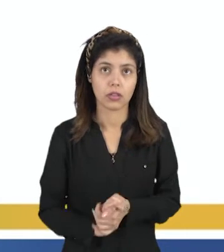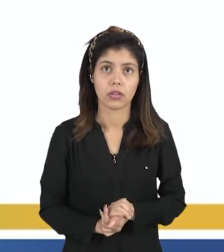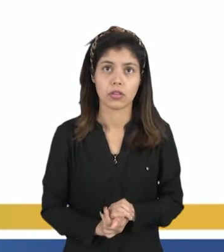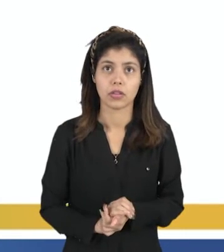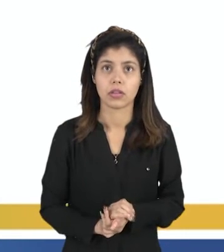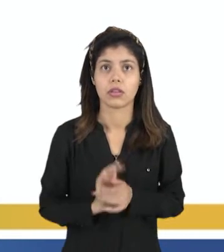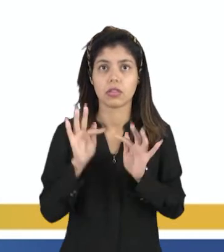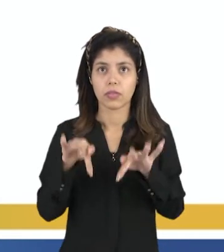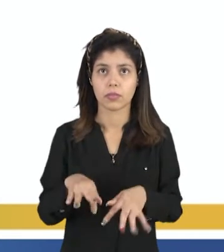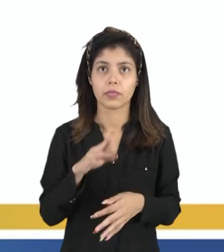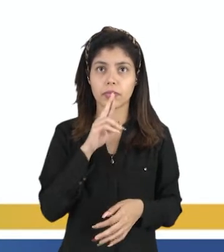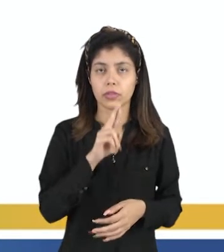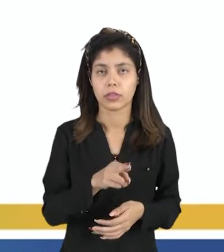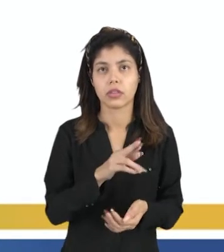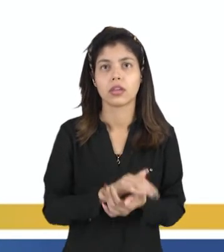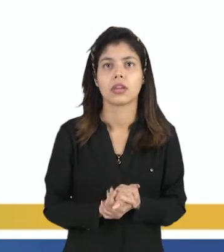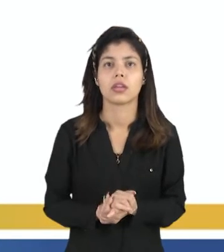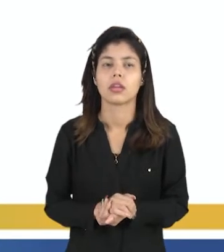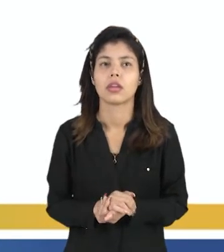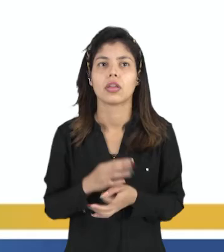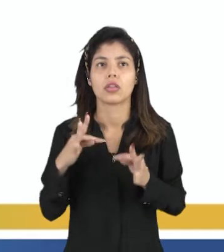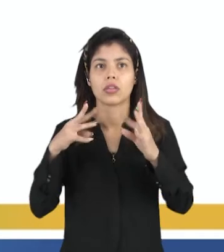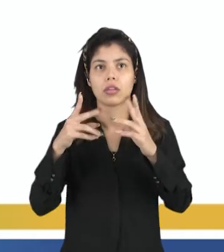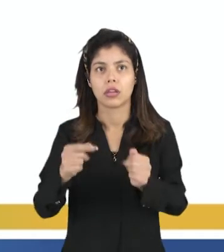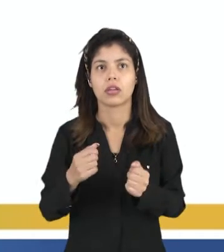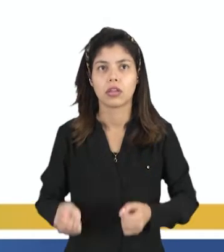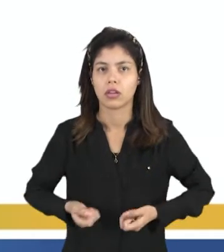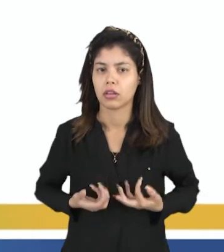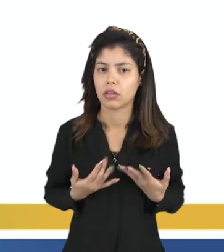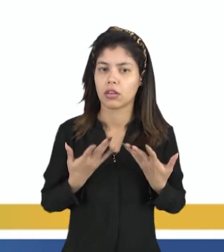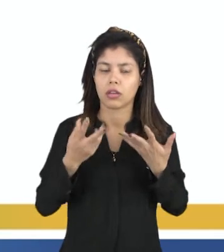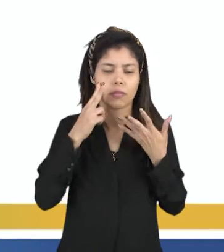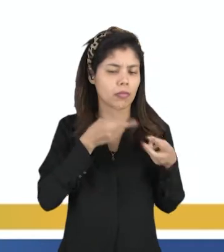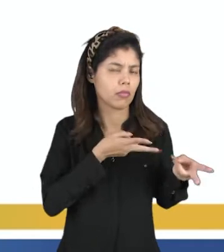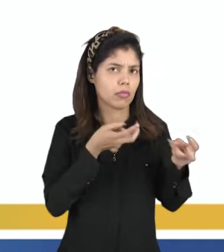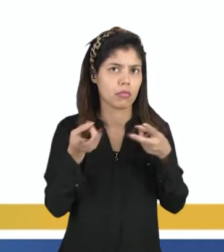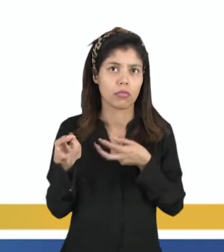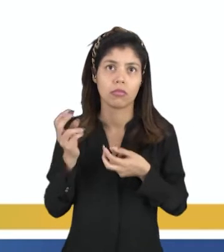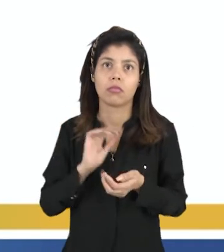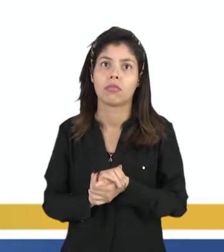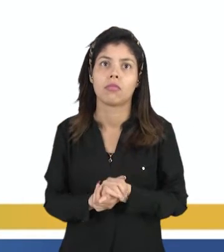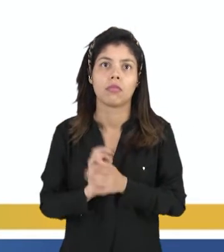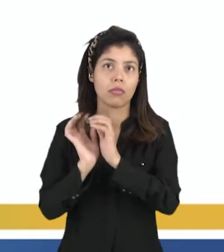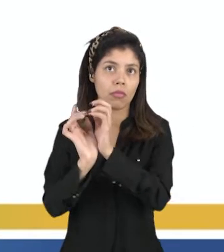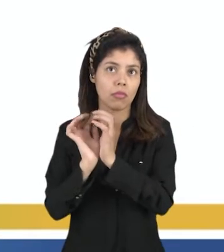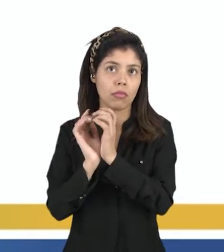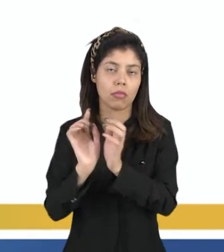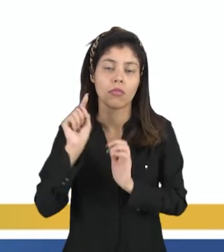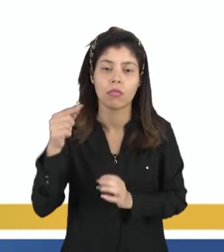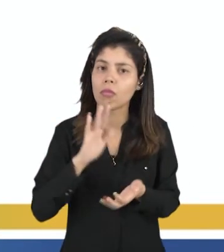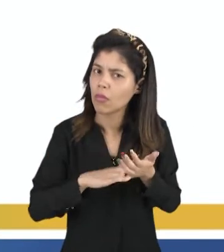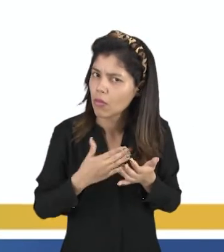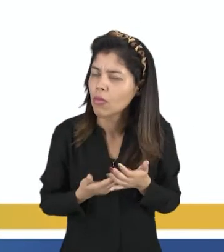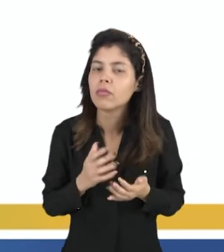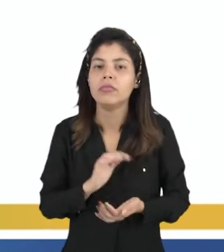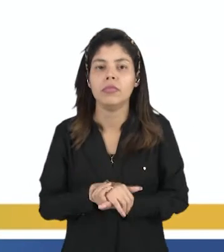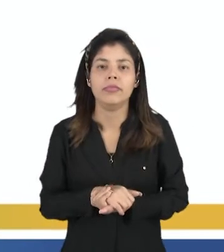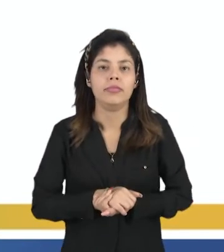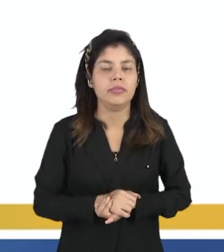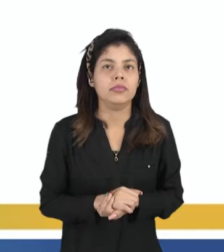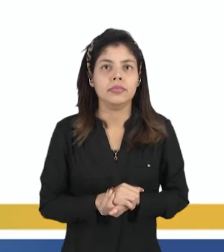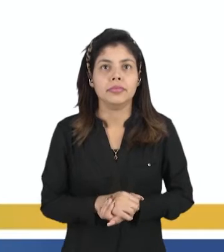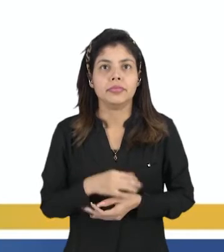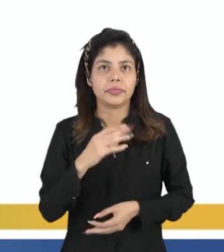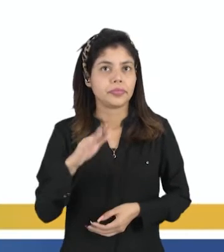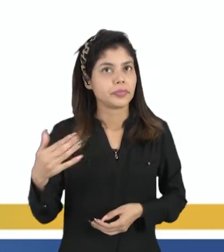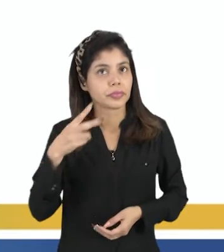final, o gosto é resultante de todos os estímulos percebidos e enviados ao cérebro que lá são interpretados. Aí,